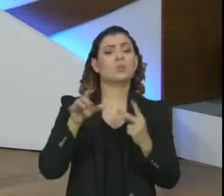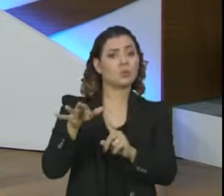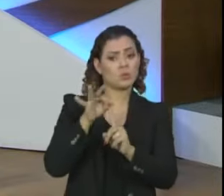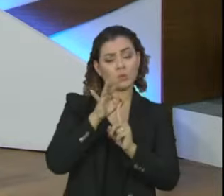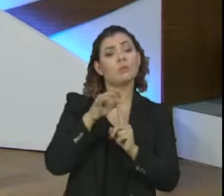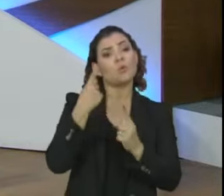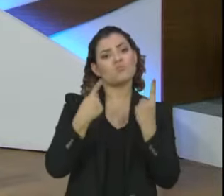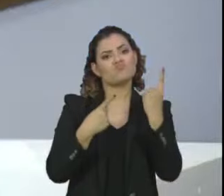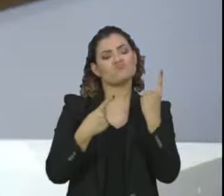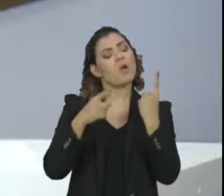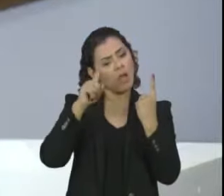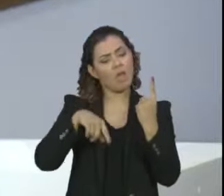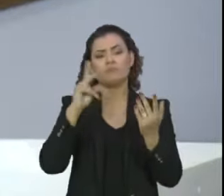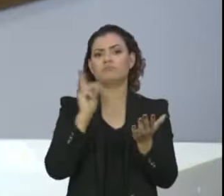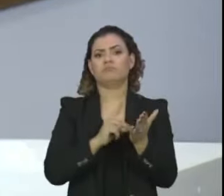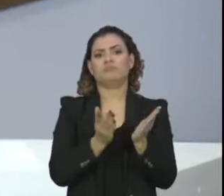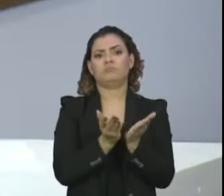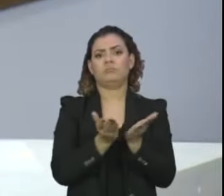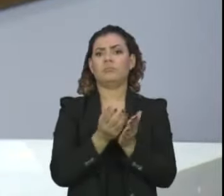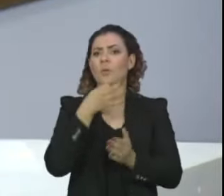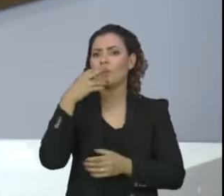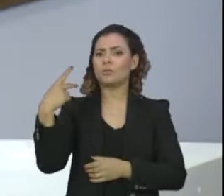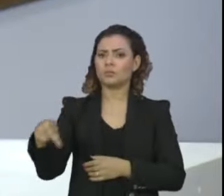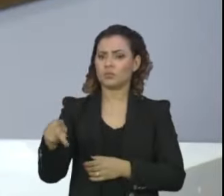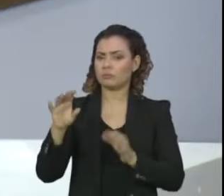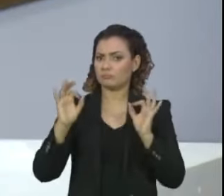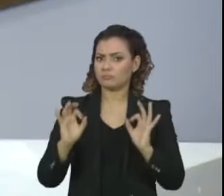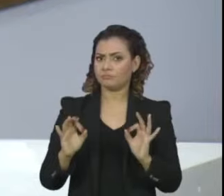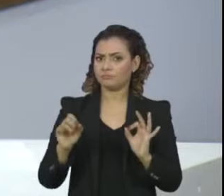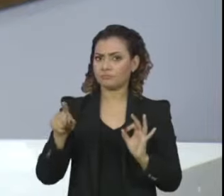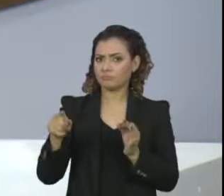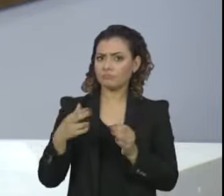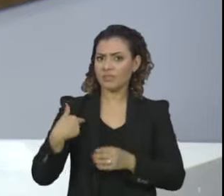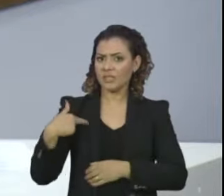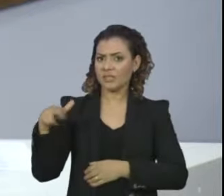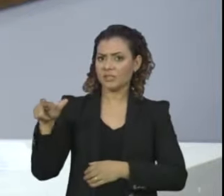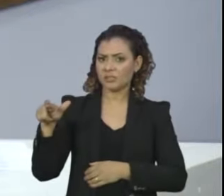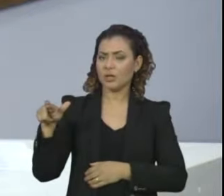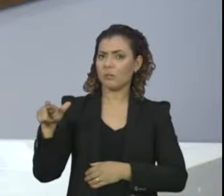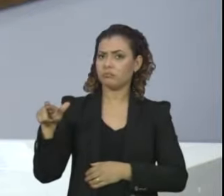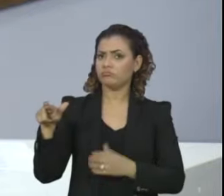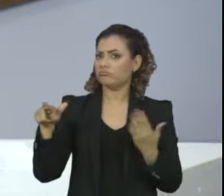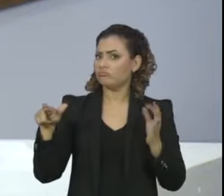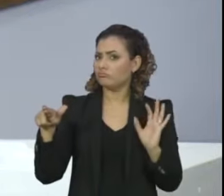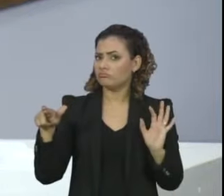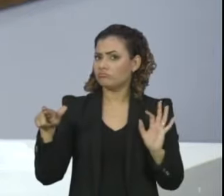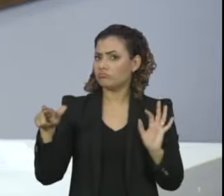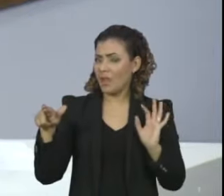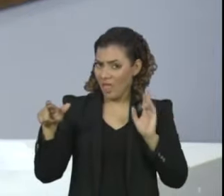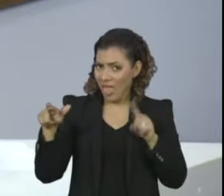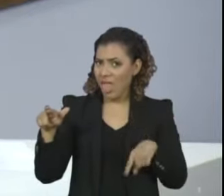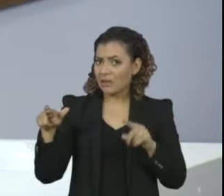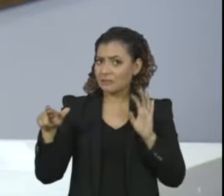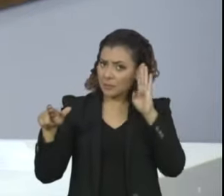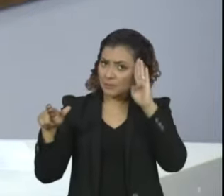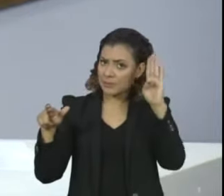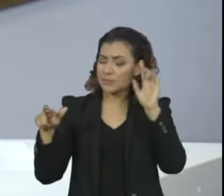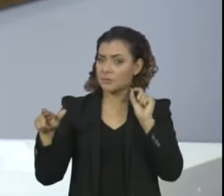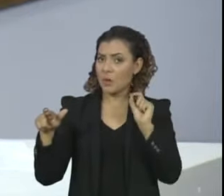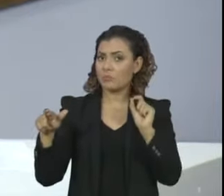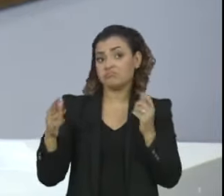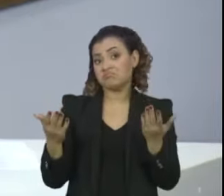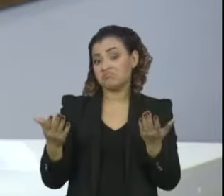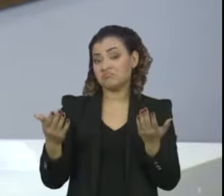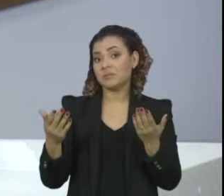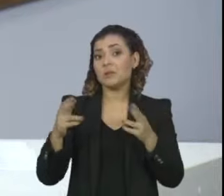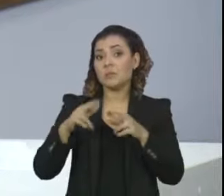senhor vê essa declaração esse posicionamento o senhor acredita que a religião ela pode ser um requisito para